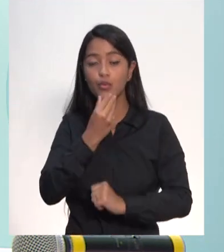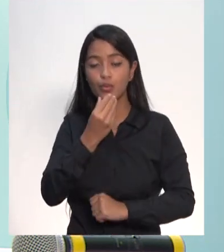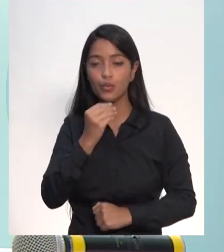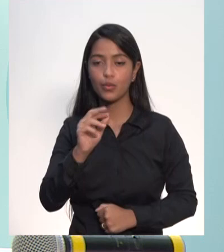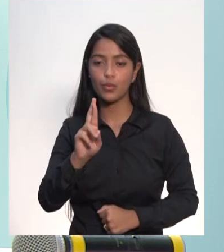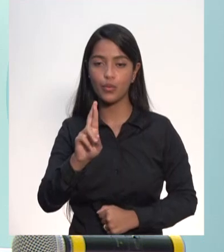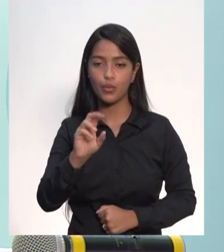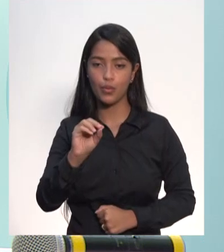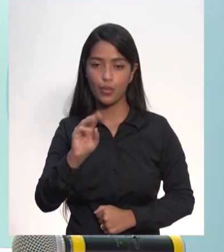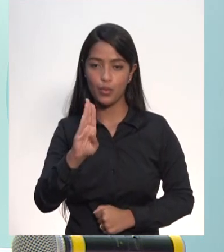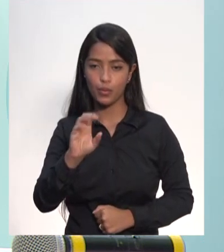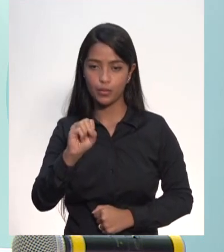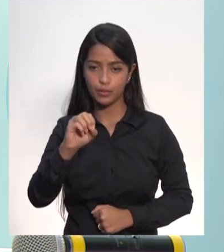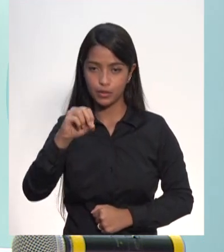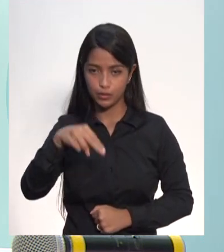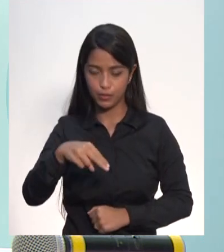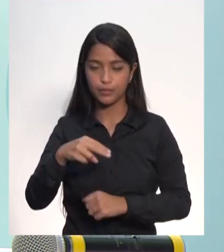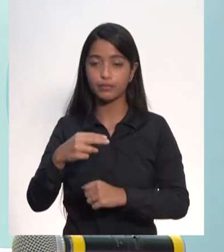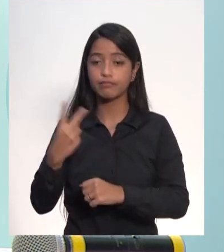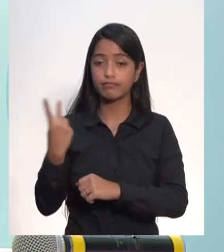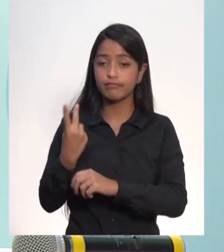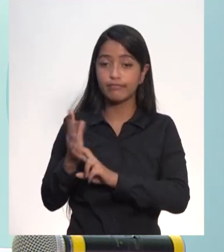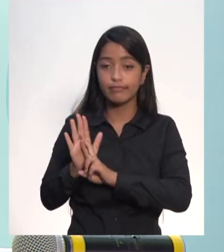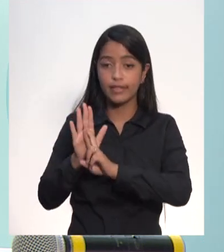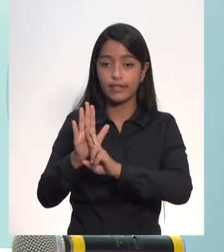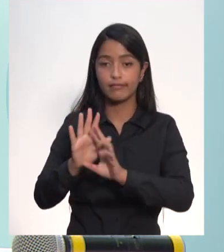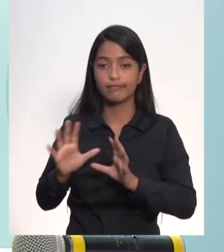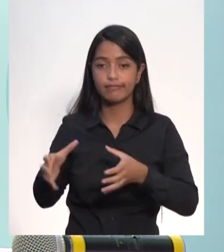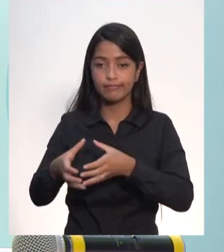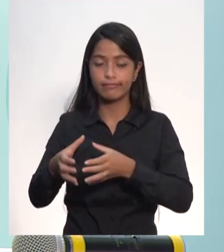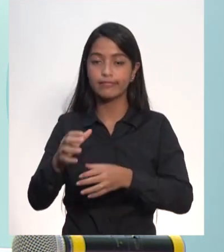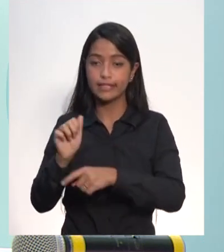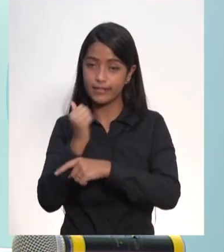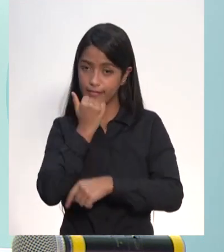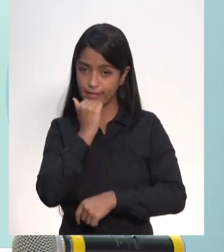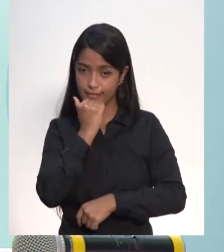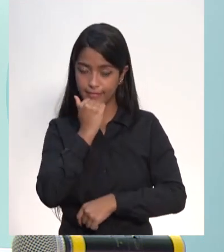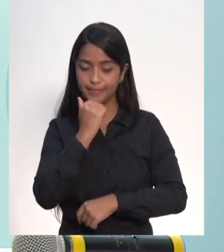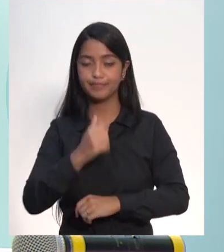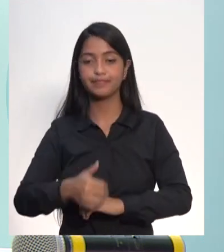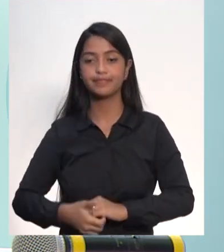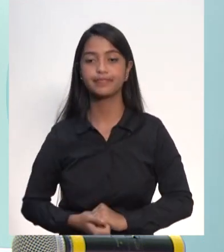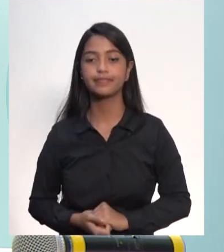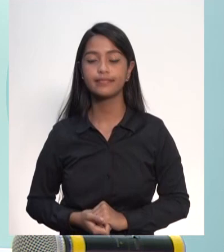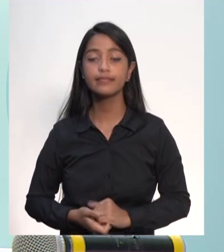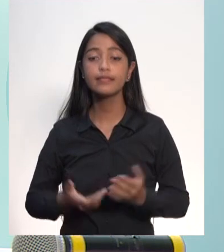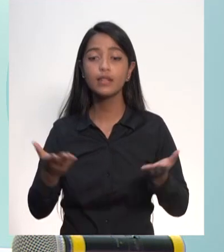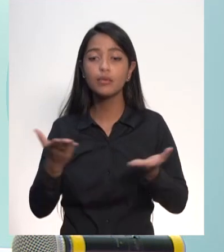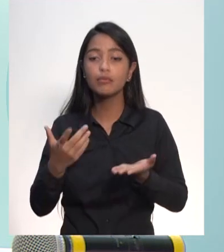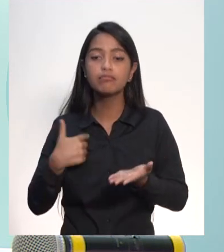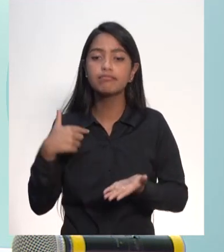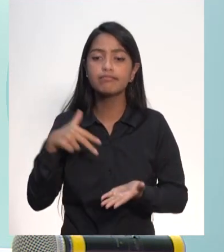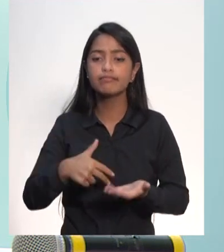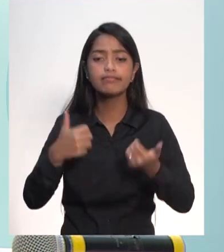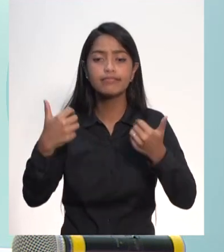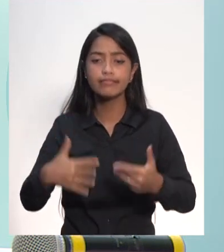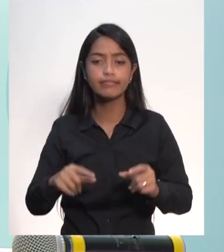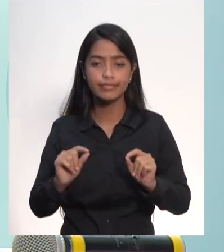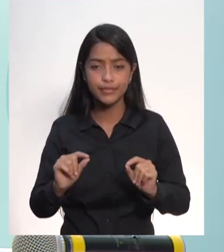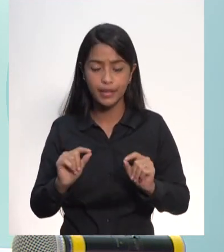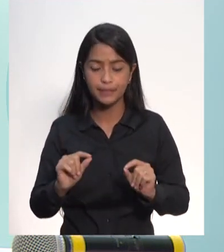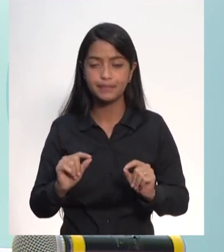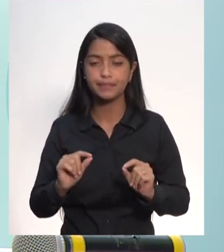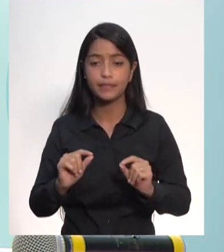representando a equipe de Ciências. Tá? E a gente veio falar um pouco sobre essas habilidades que a gente está chamando